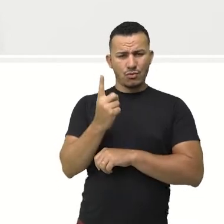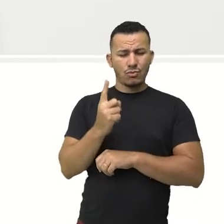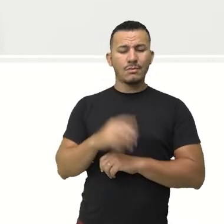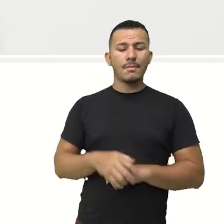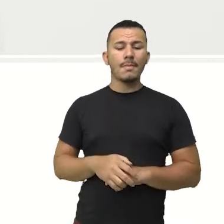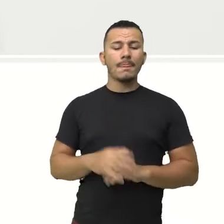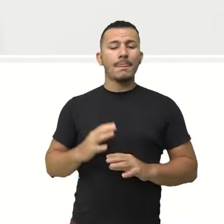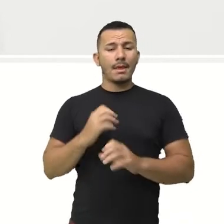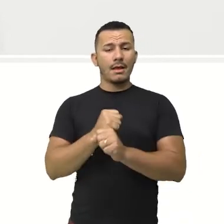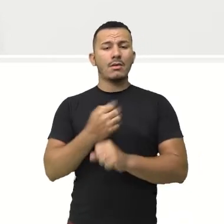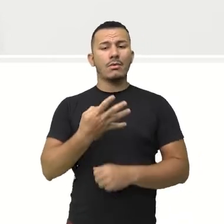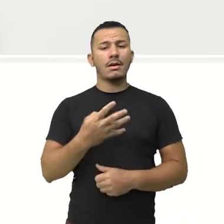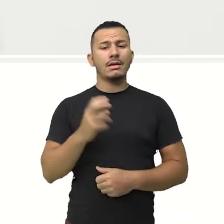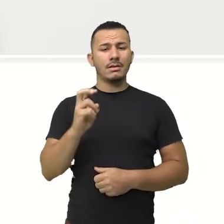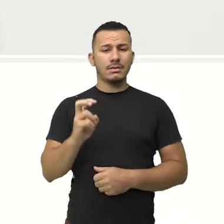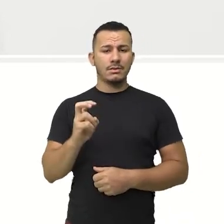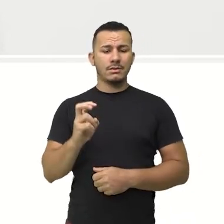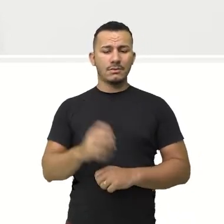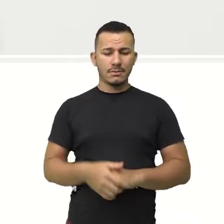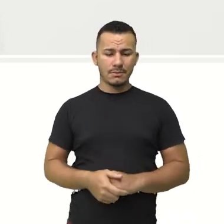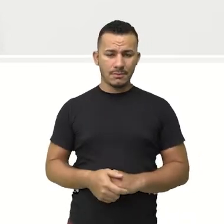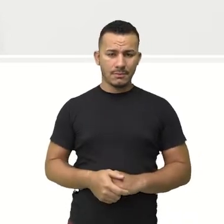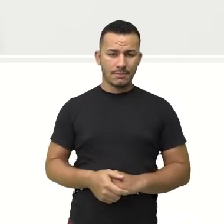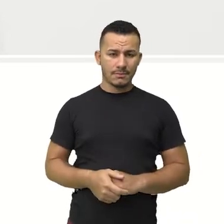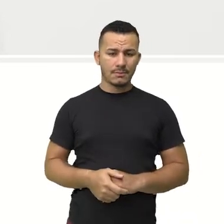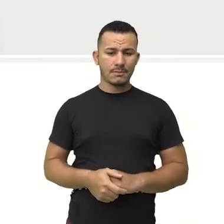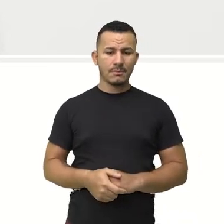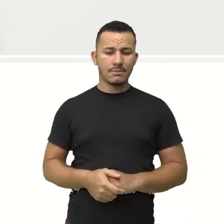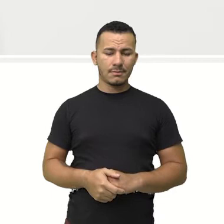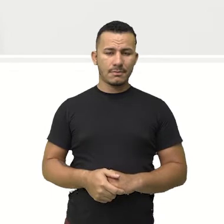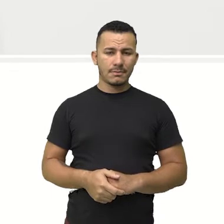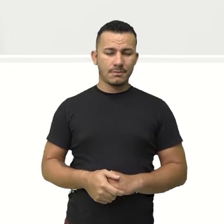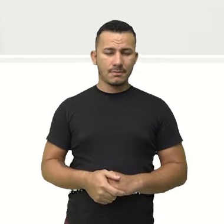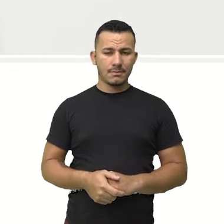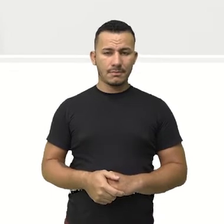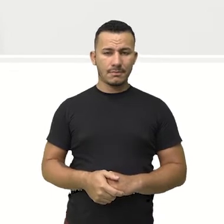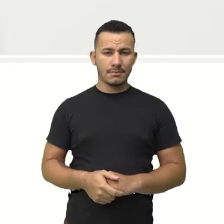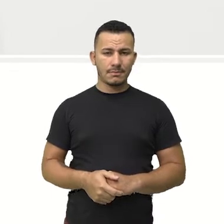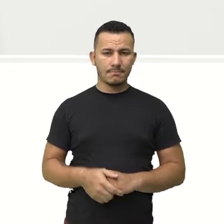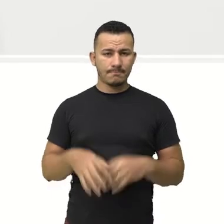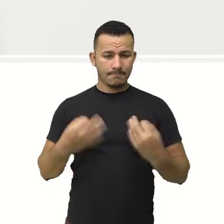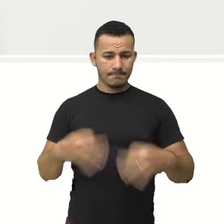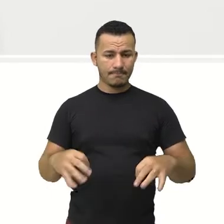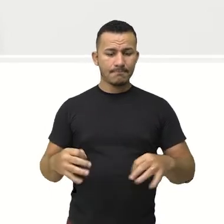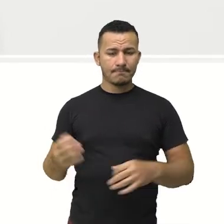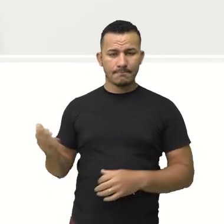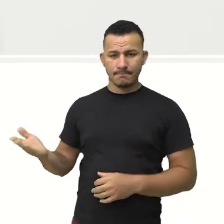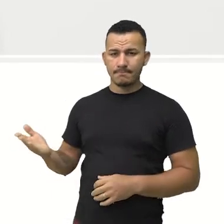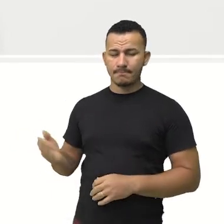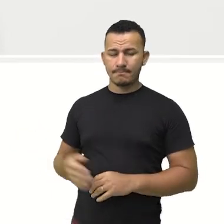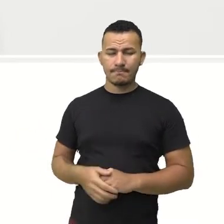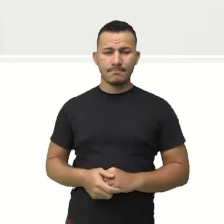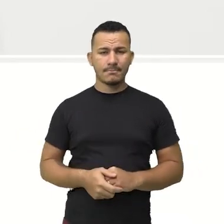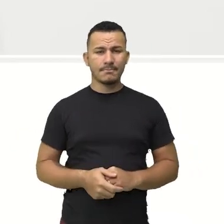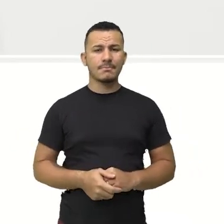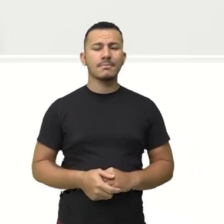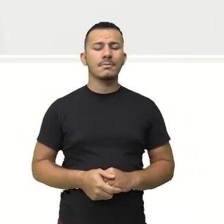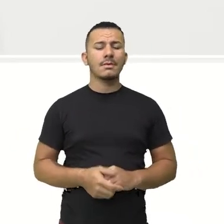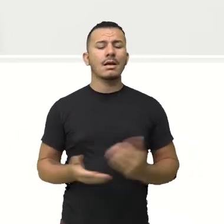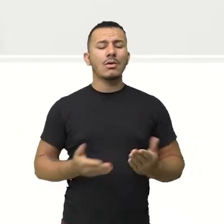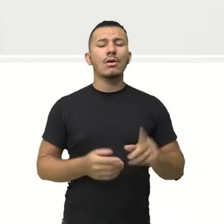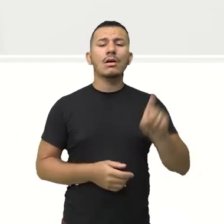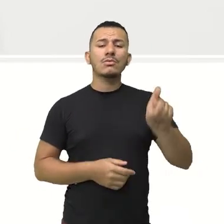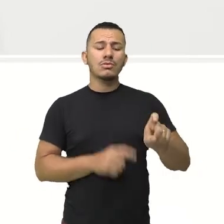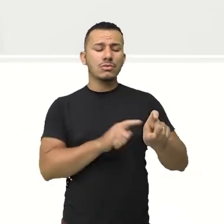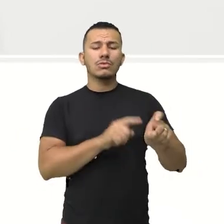vai me dar 4, beleza? Isso aí, olha, tá certinho, né? Então, eu quero o valor de x,